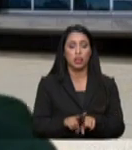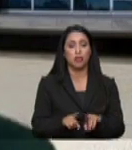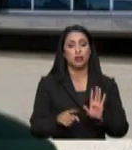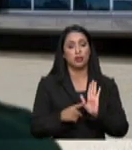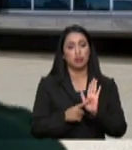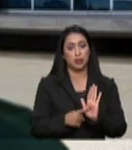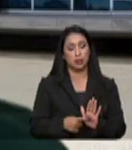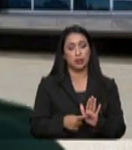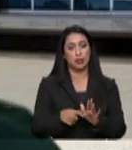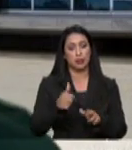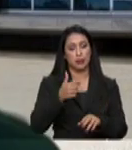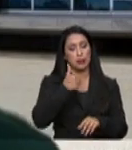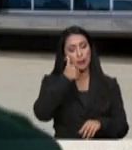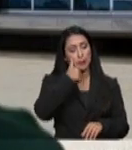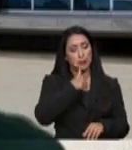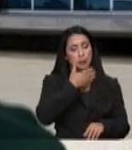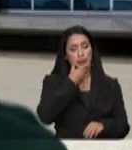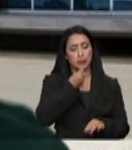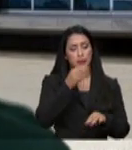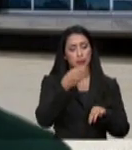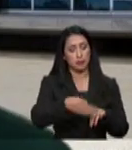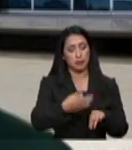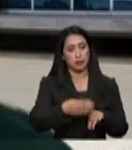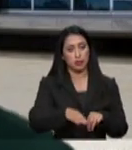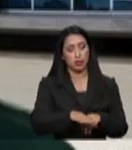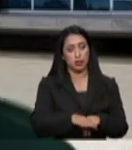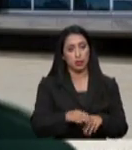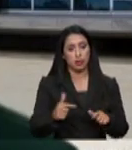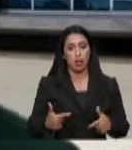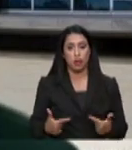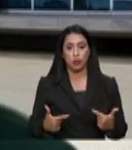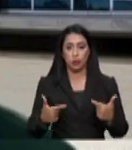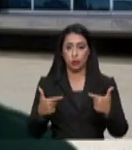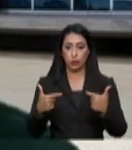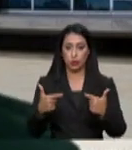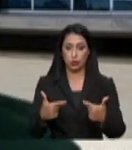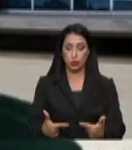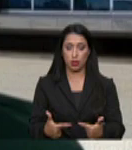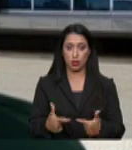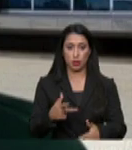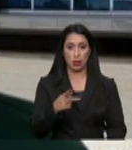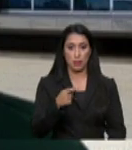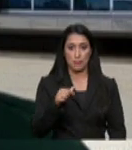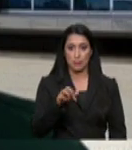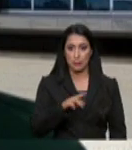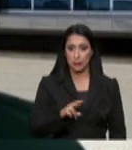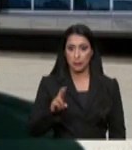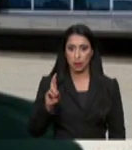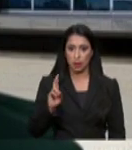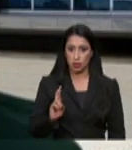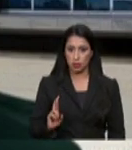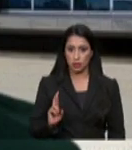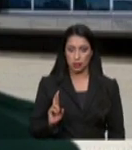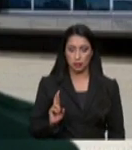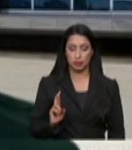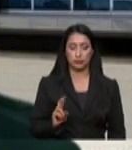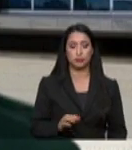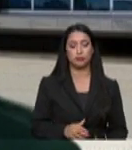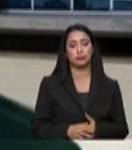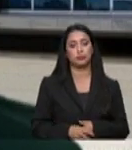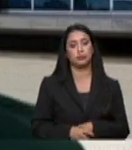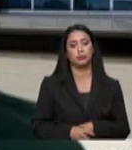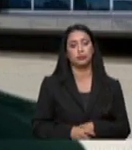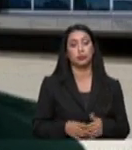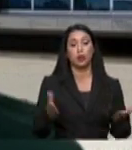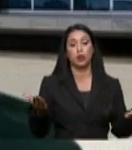e senhores meninos a atuação da procuradoria-geral da República